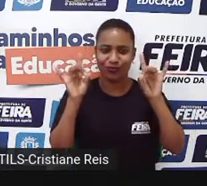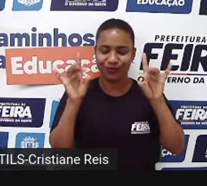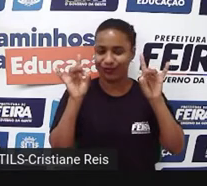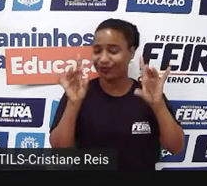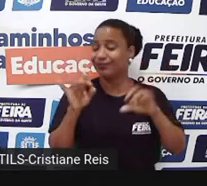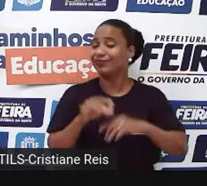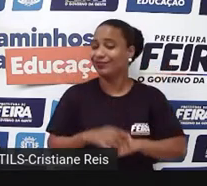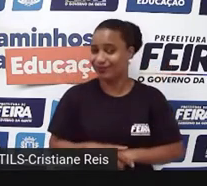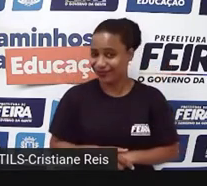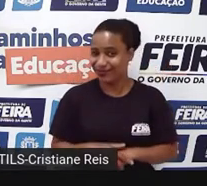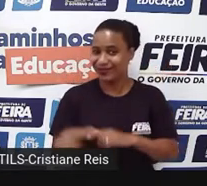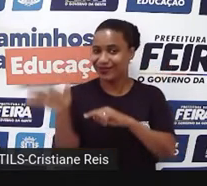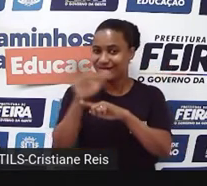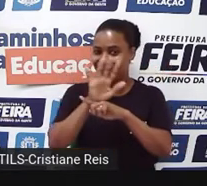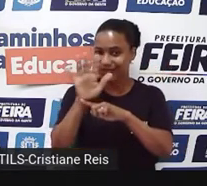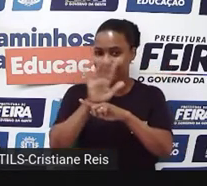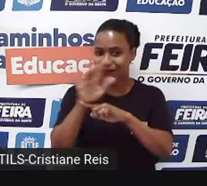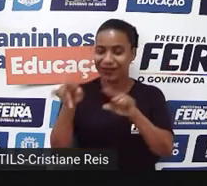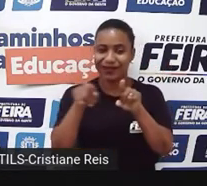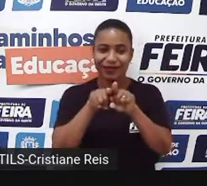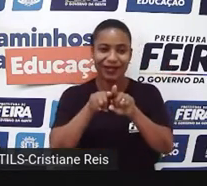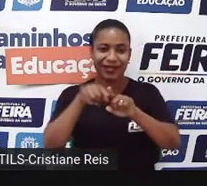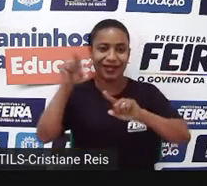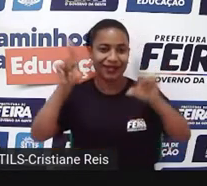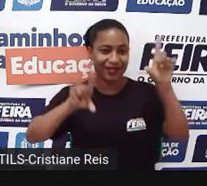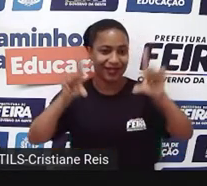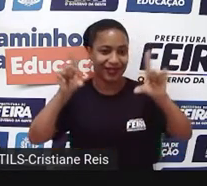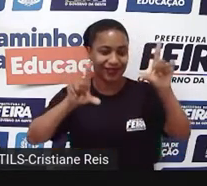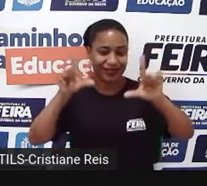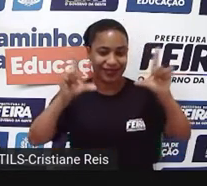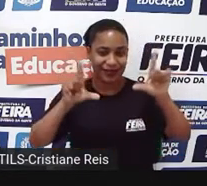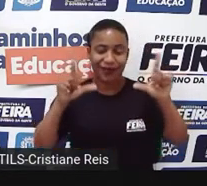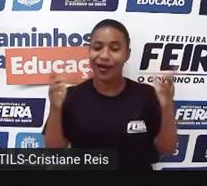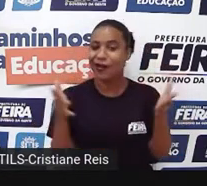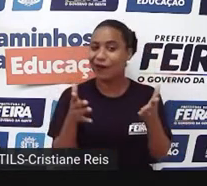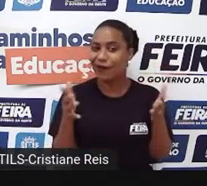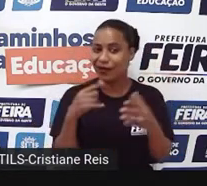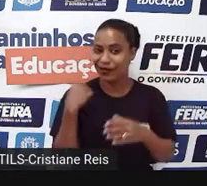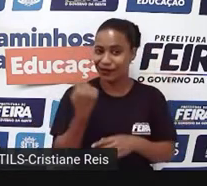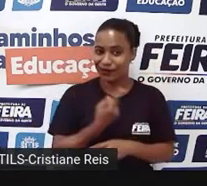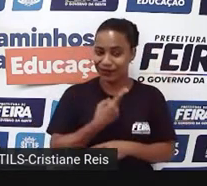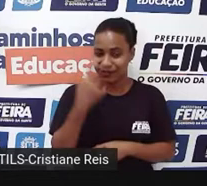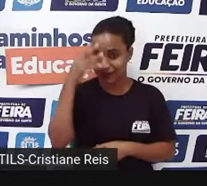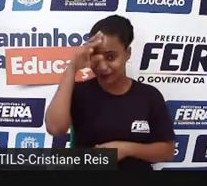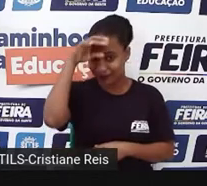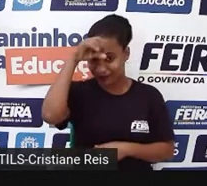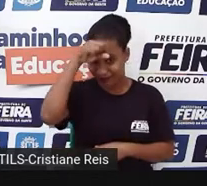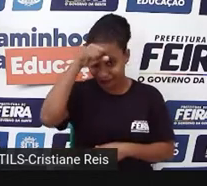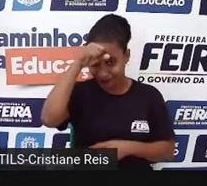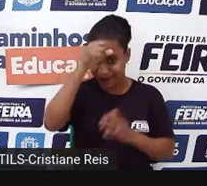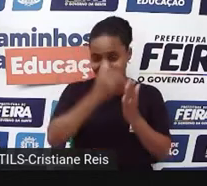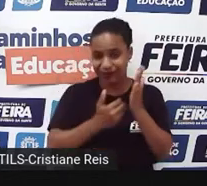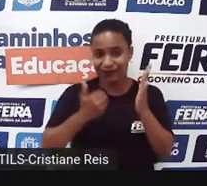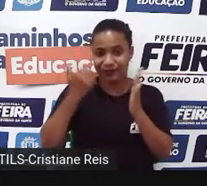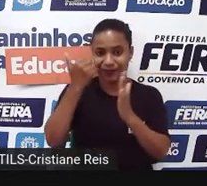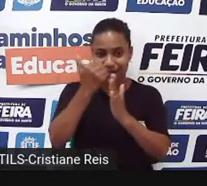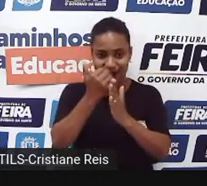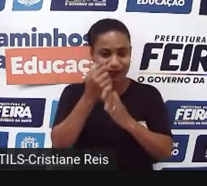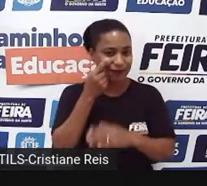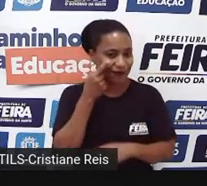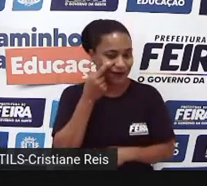da televisão também. Então, vamos aprender um pouquinho mais sobre isto? Observem aqui ao meu lado